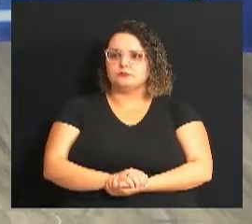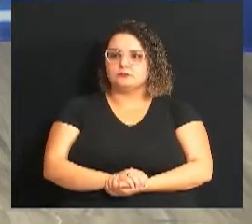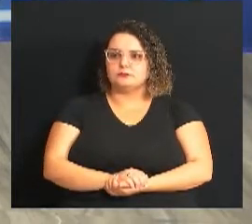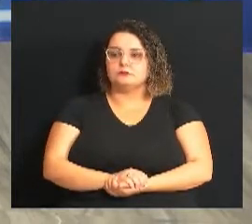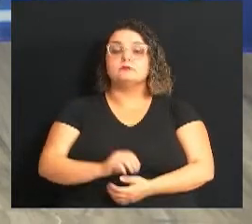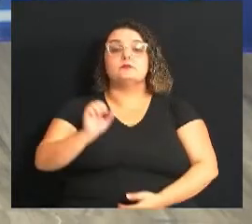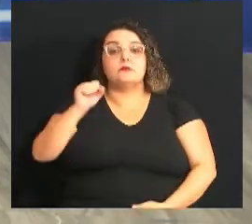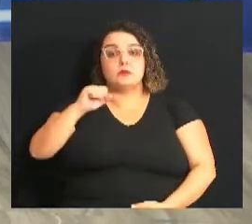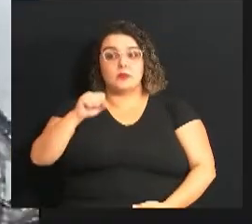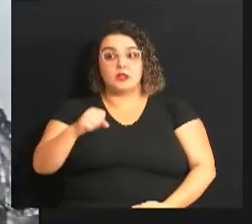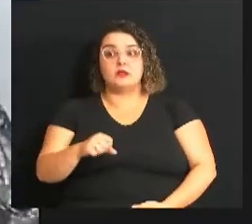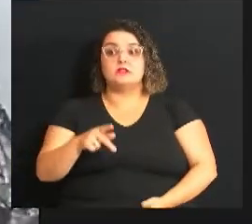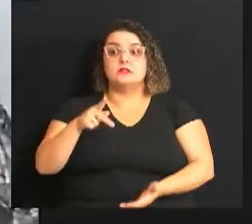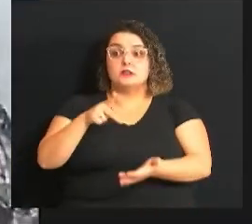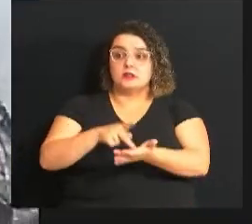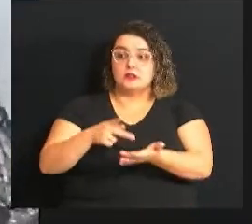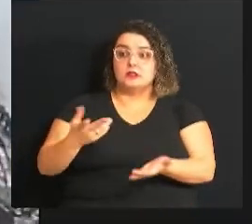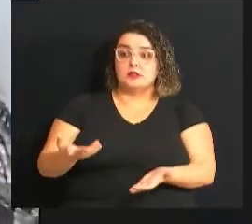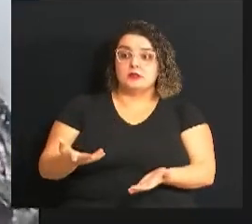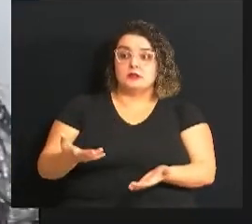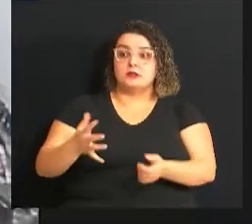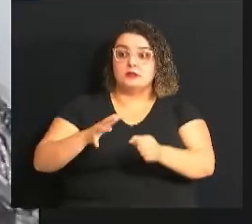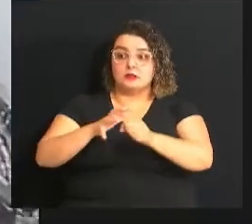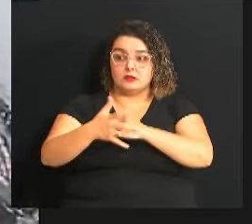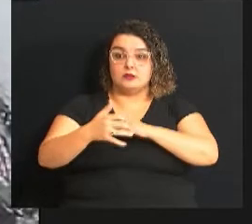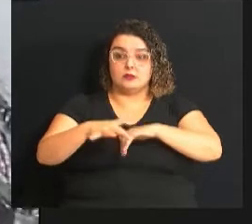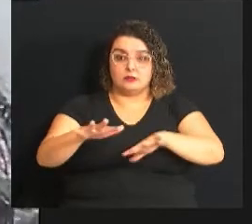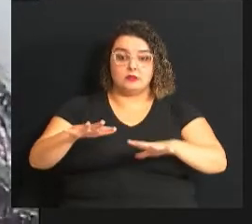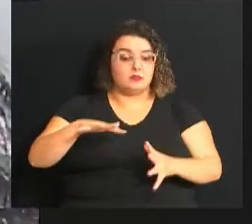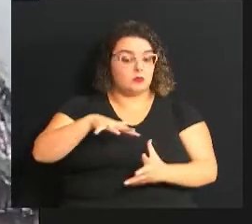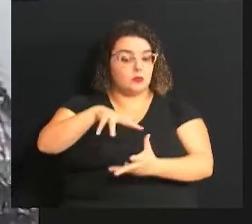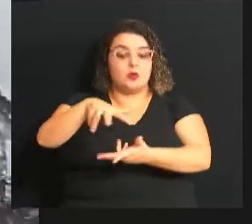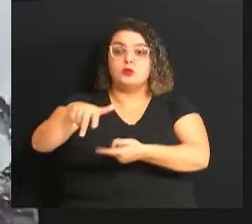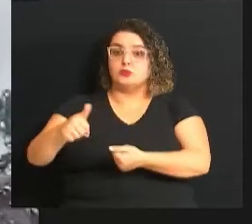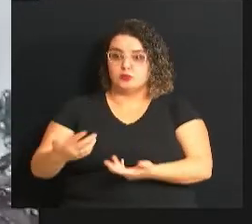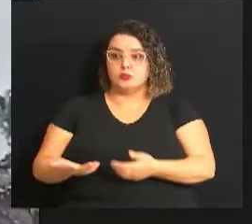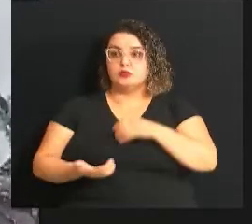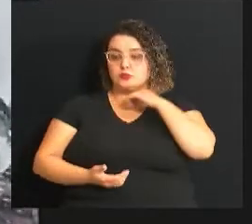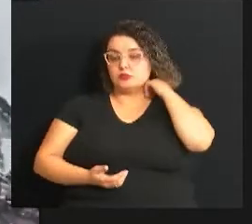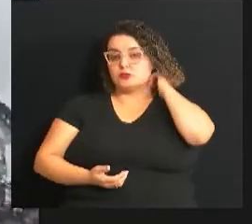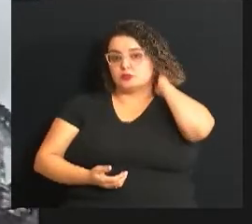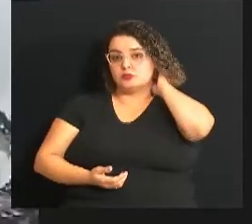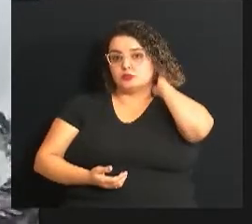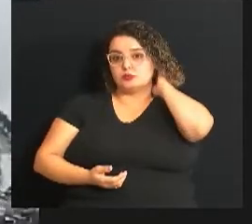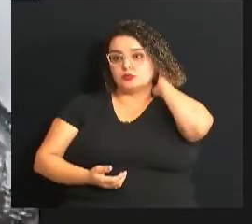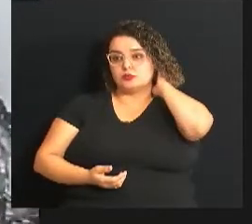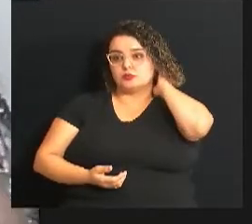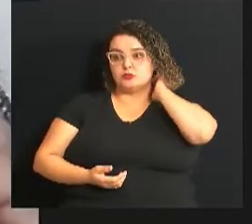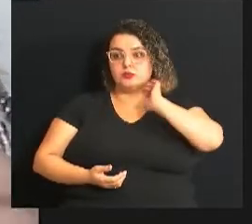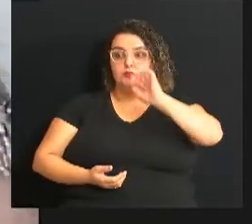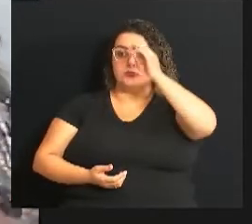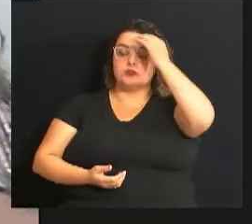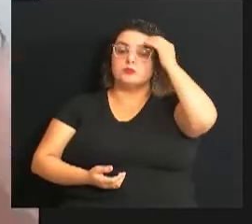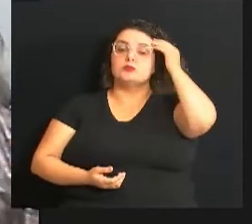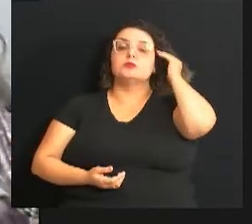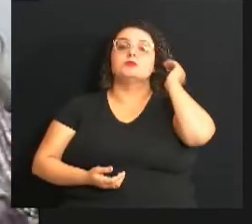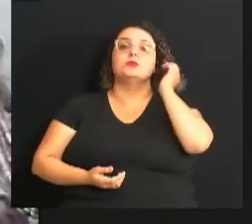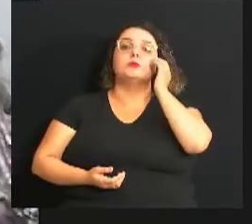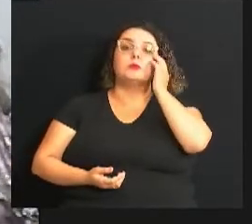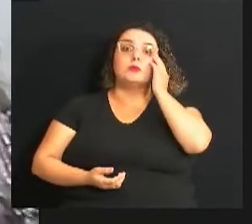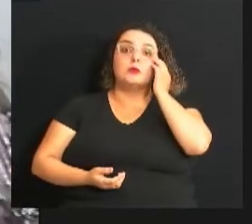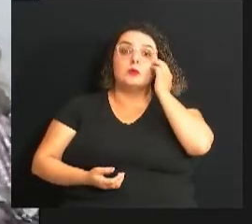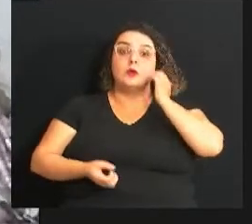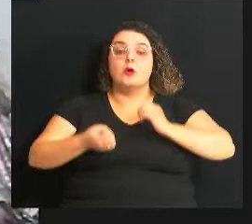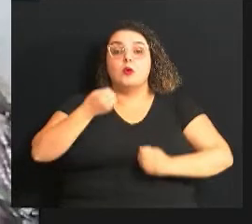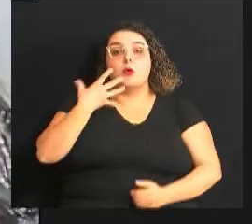Sim, na realidade, até porque a pandemia ela foi global. Então, você observa o seguinte, que a questão do bem-estar do